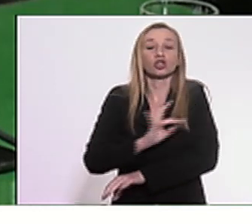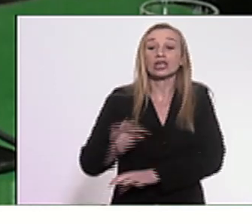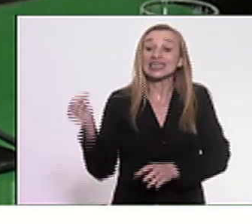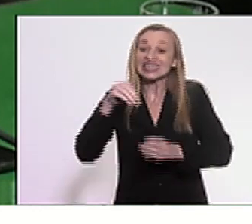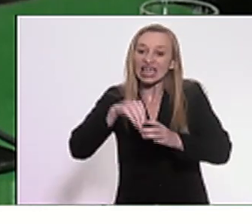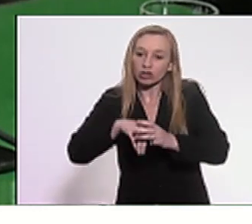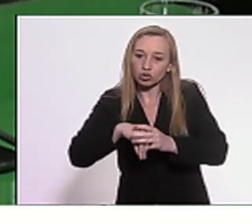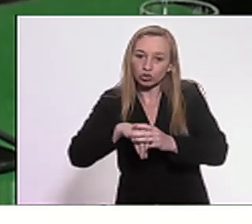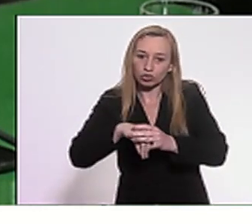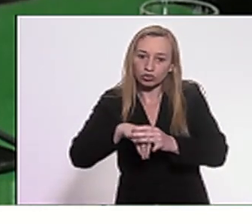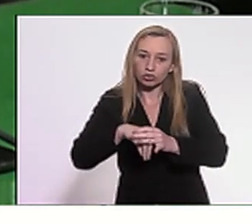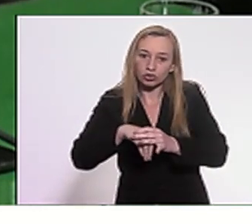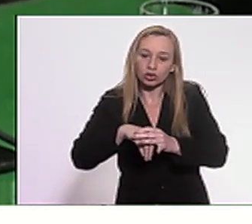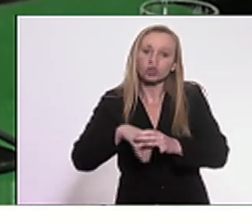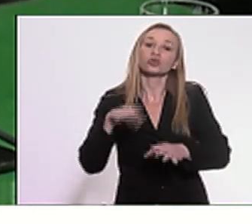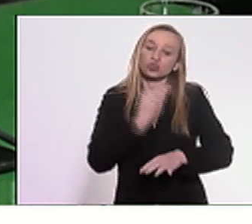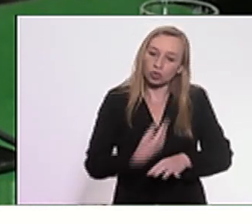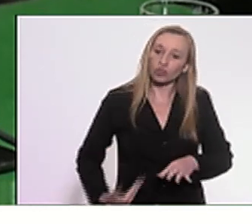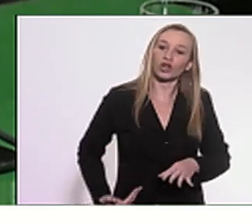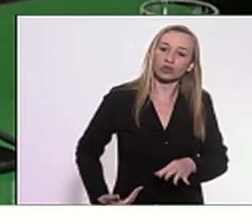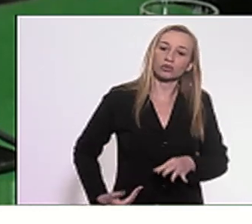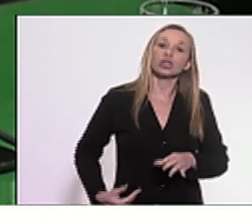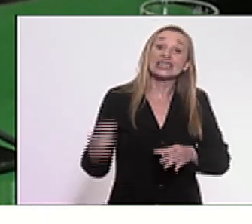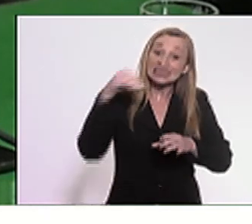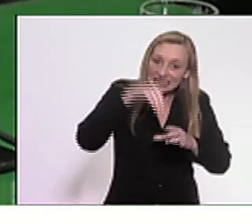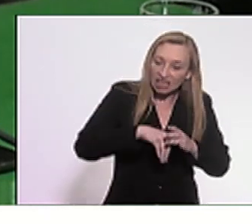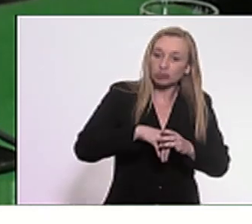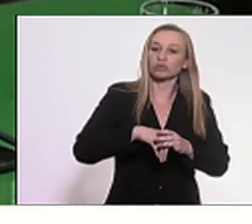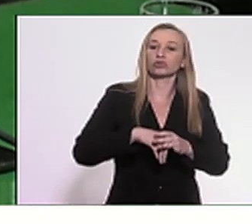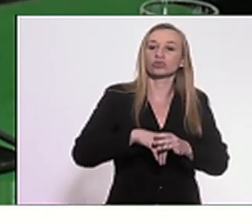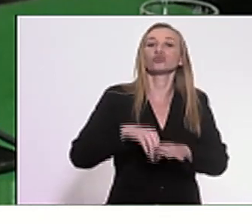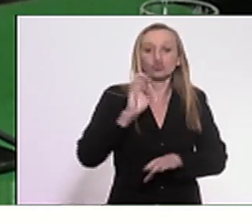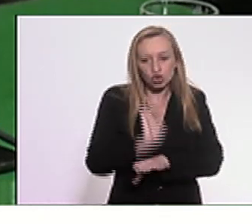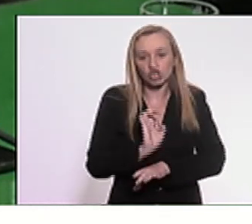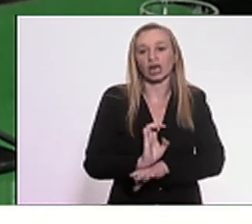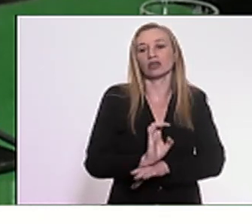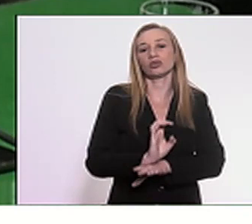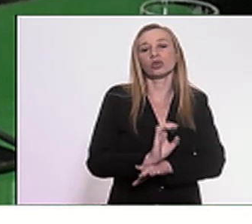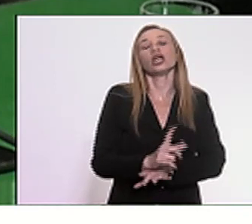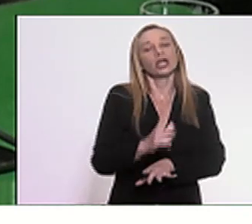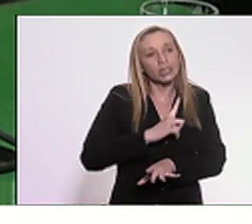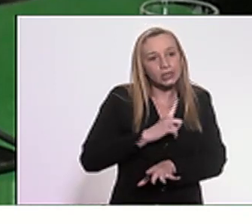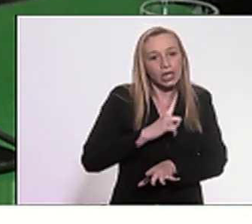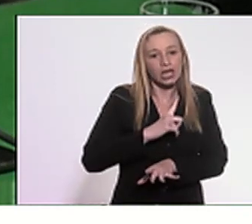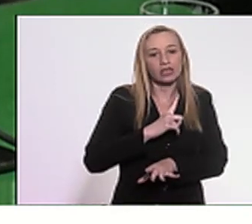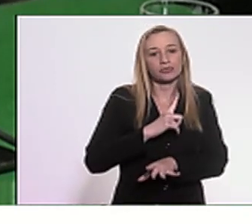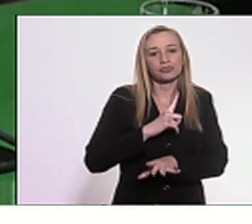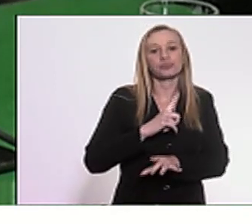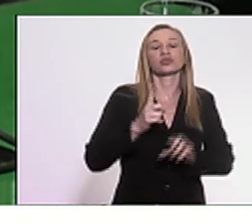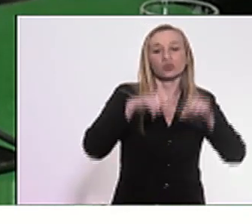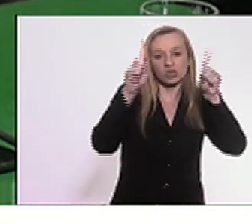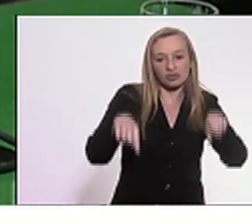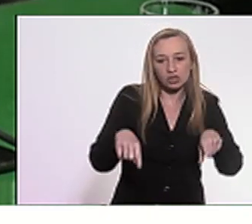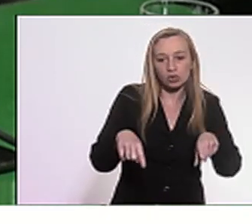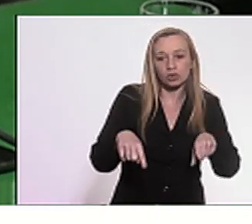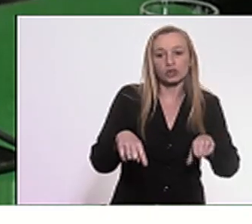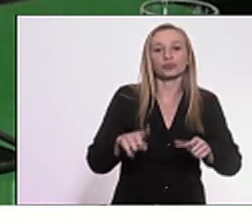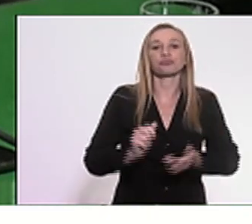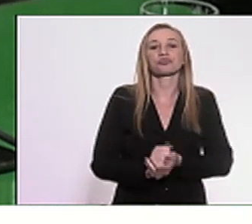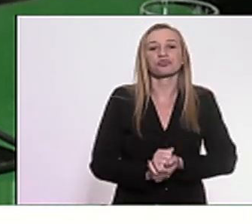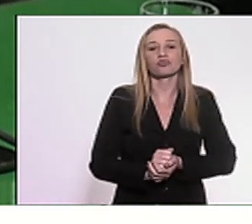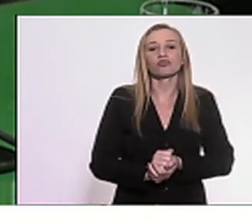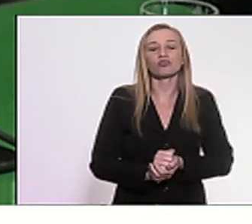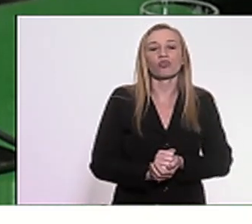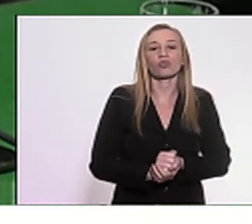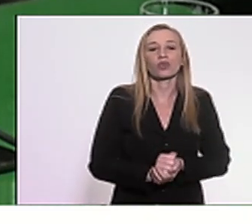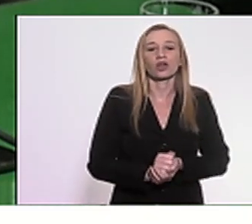dentro do governo, sobretudo dentro de um Estado que tem nos seus servidores, o